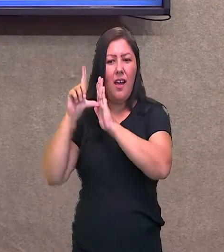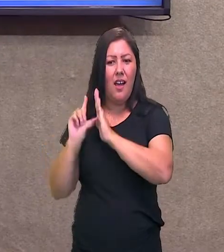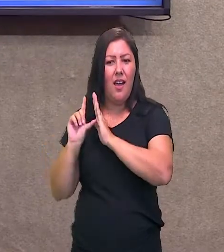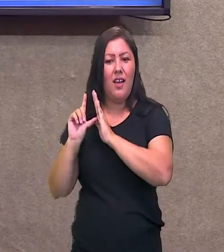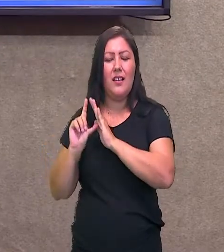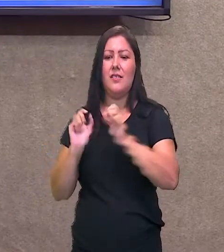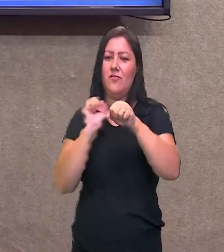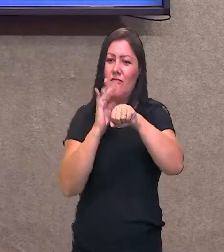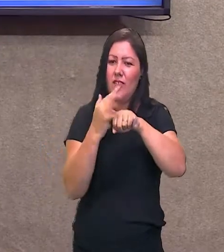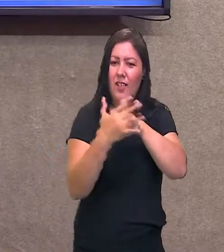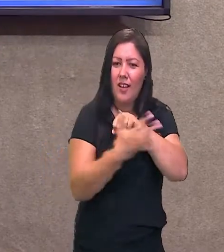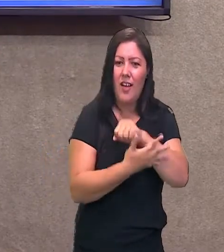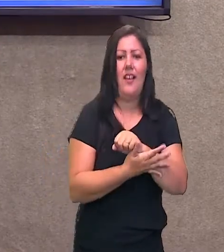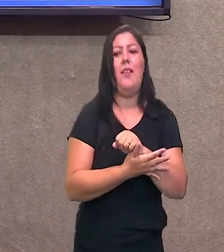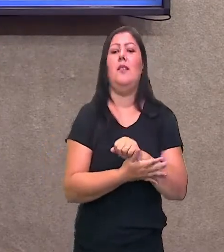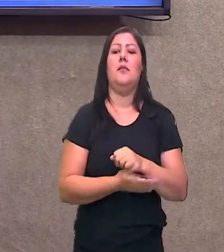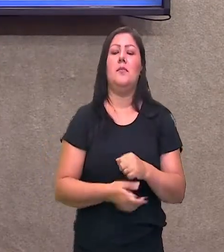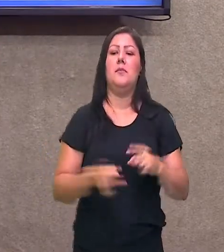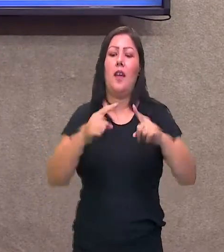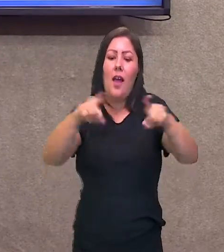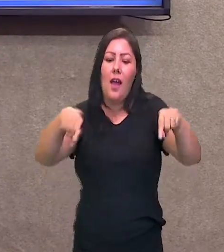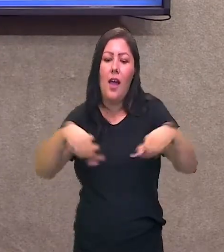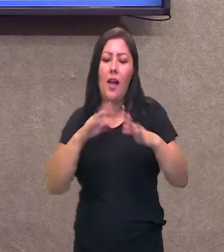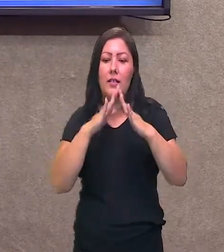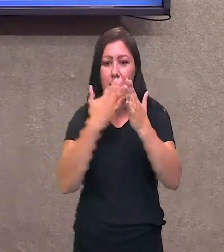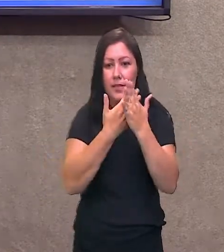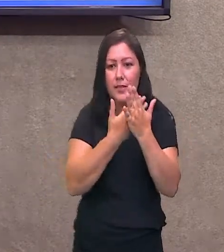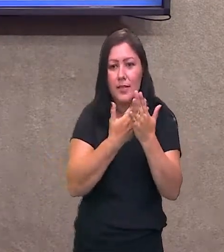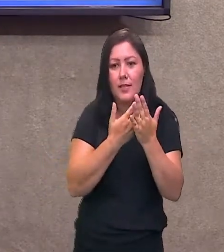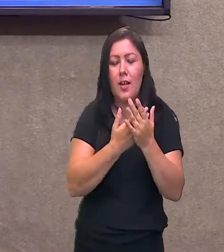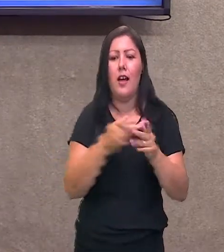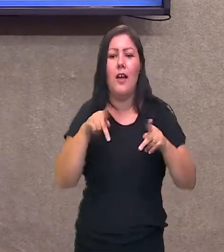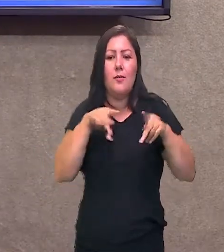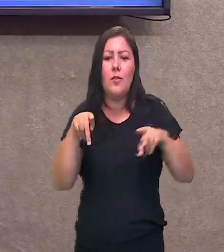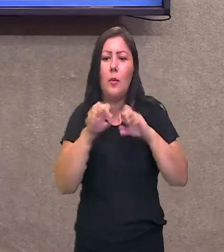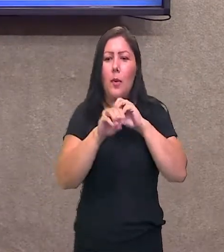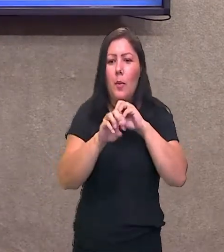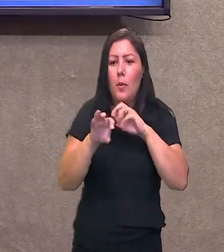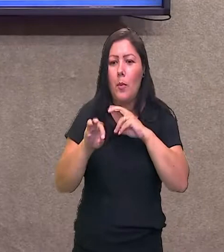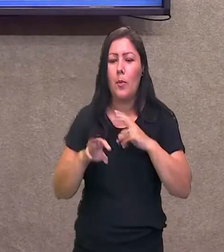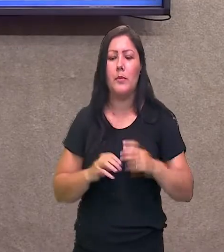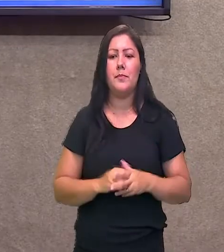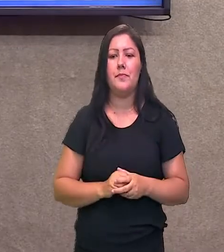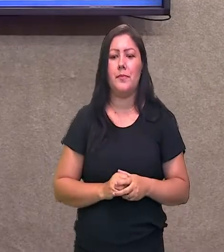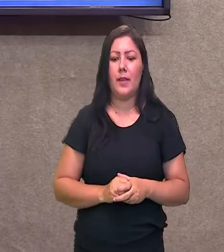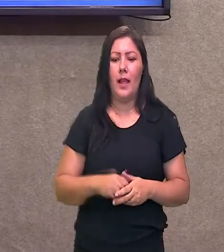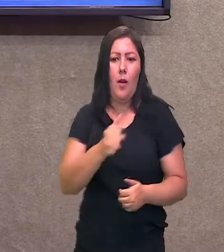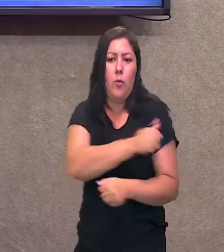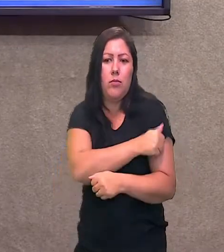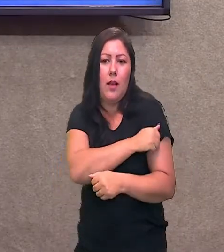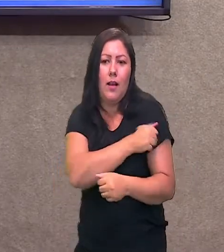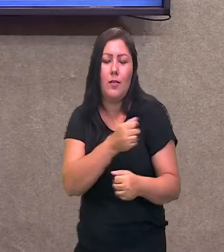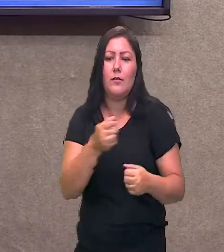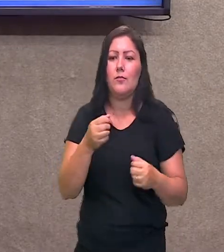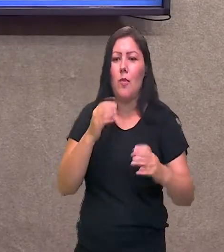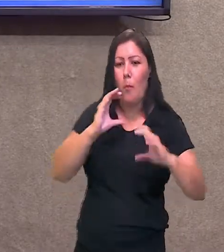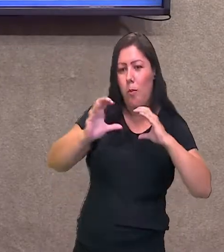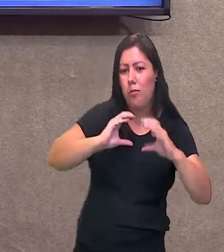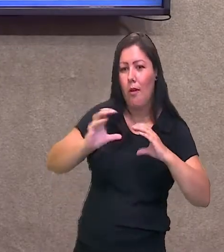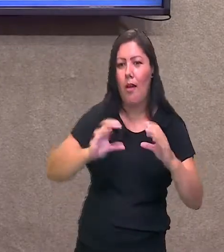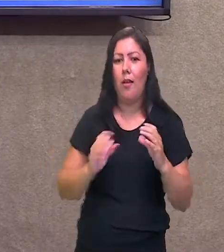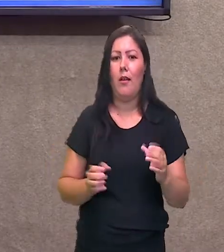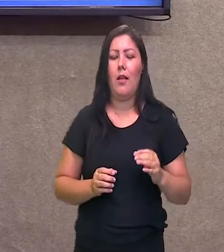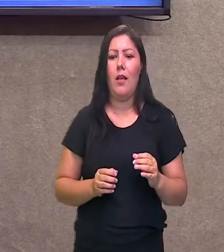professor chegava, estava aquele burburinho, o fulano não sei o quê, tal. Aí chega o professor, bate na mesa, todo